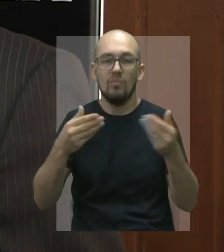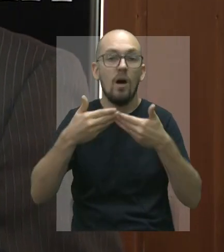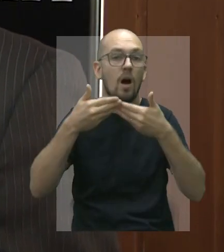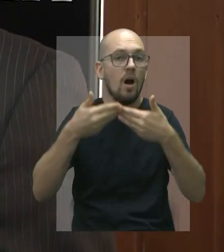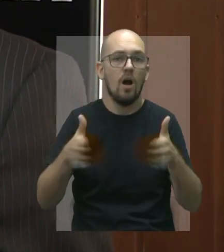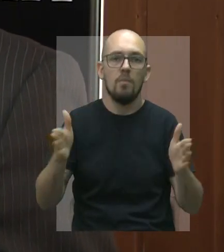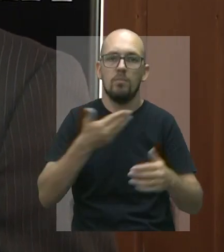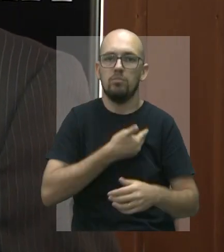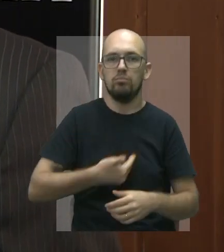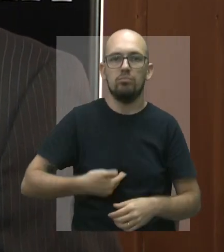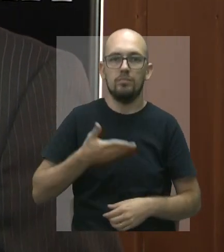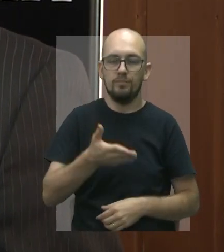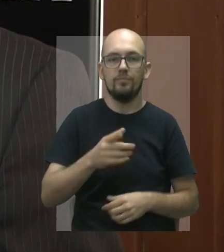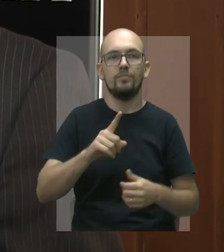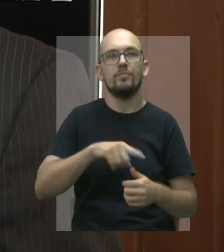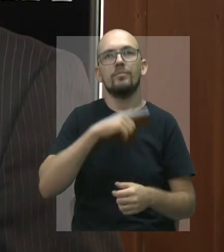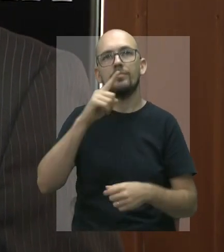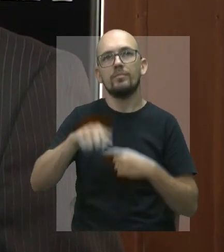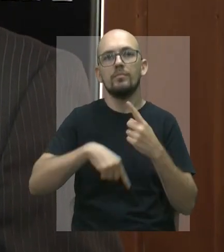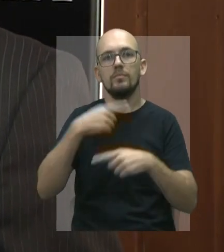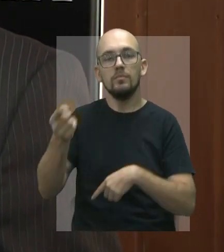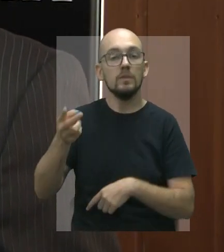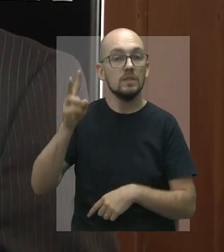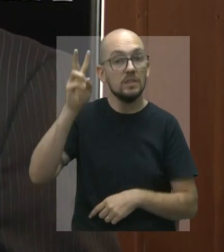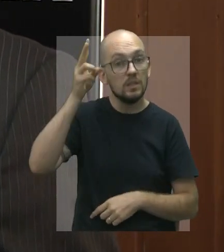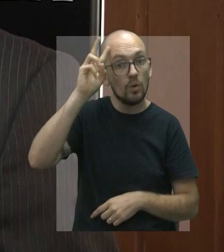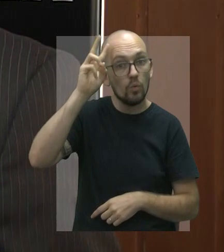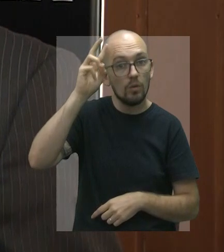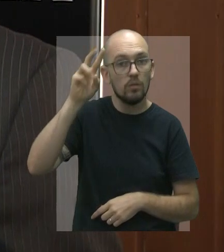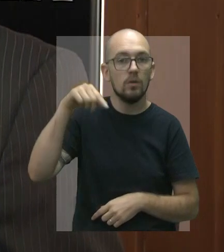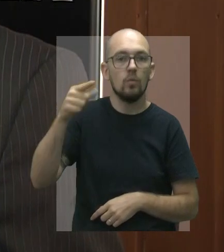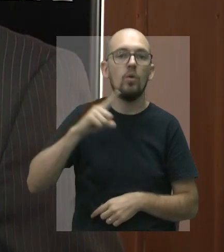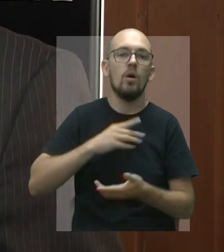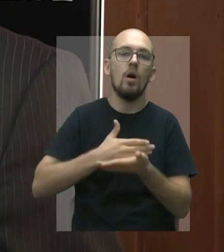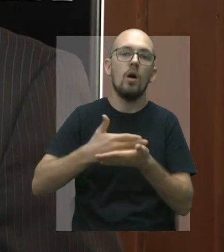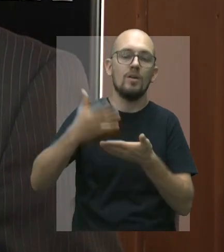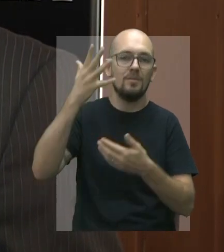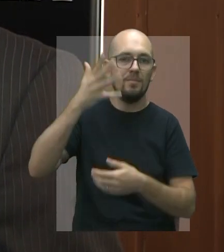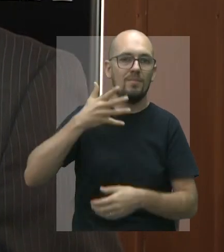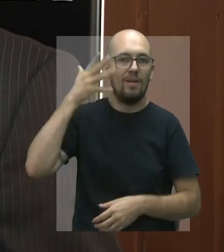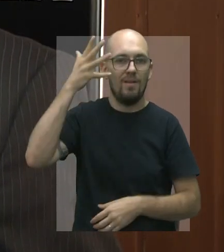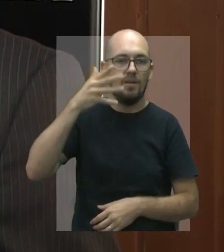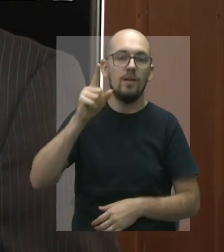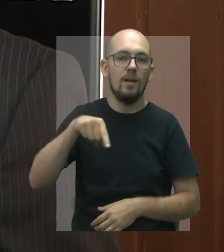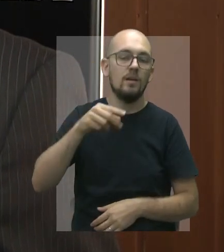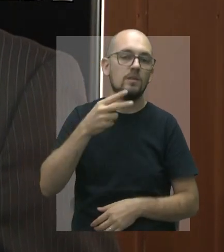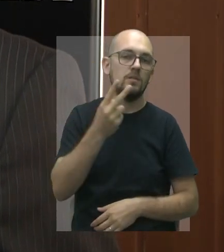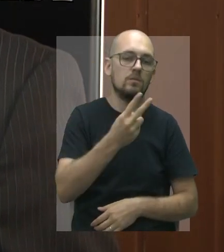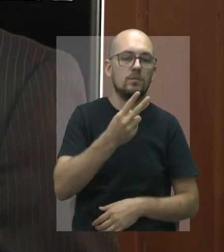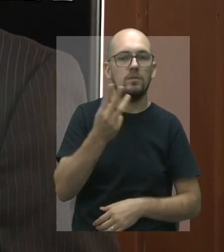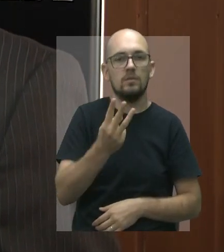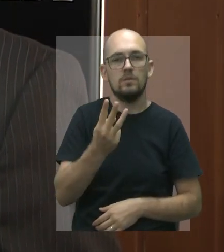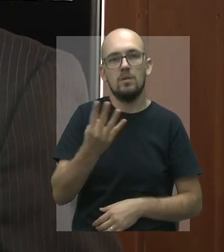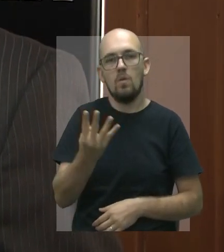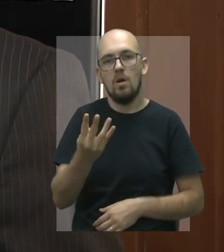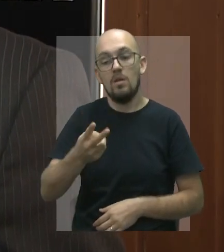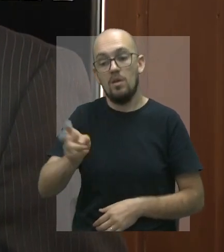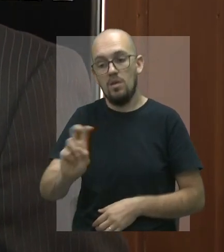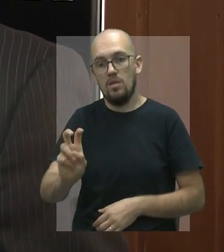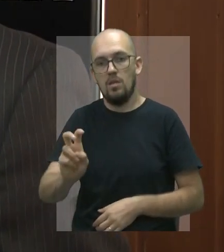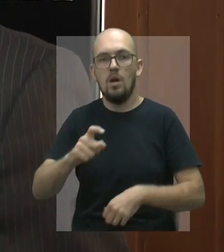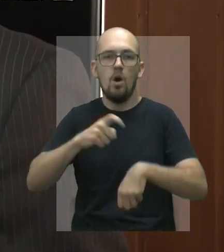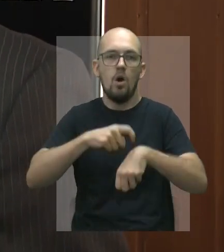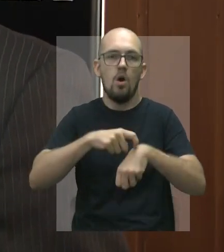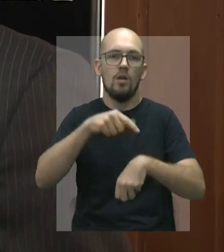público. E depois, a partir de segunda-feira, as palestras que ocorrerão segunda, terça, quarta e quinta, no período das 19